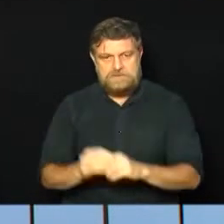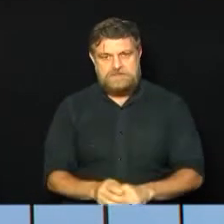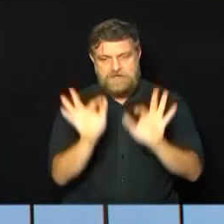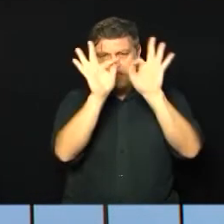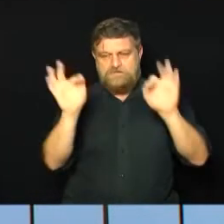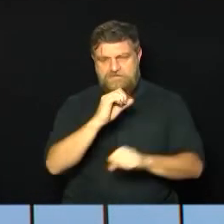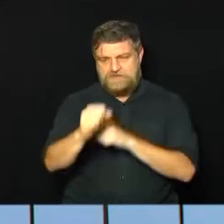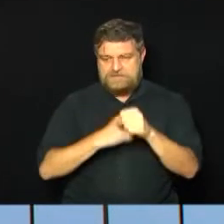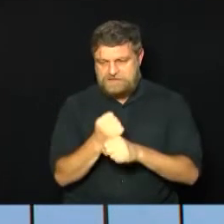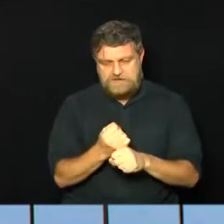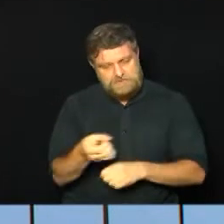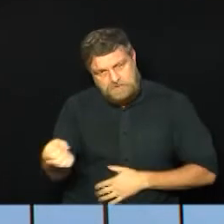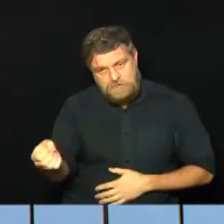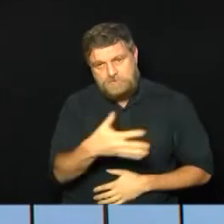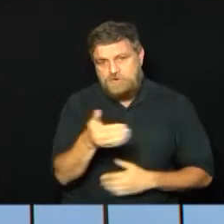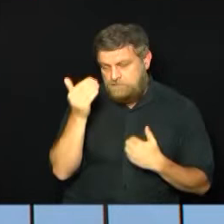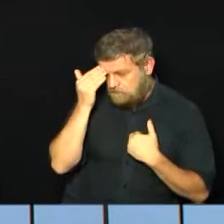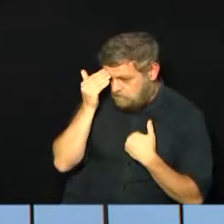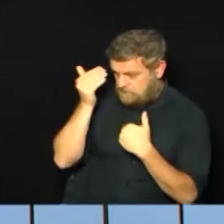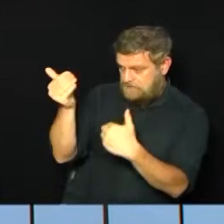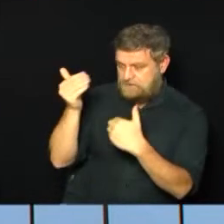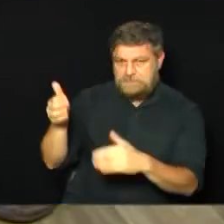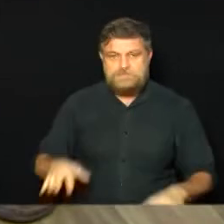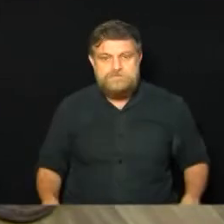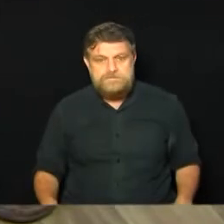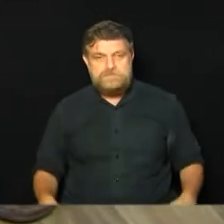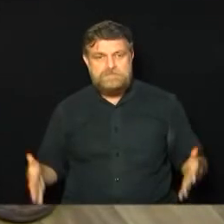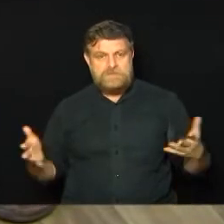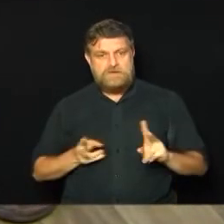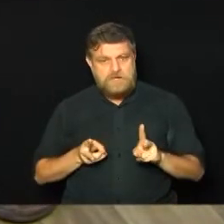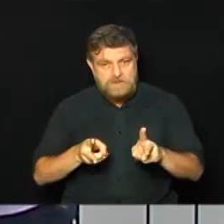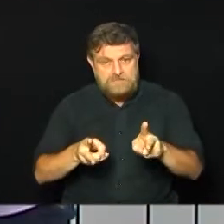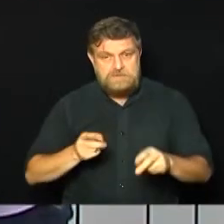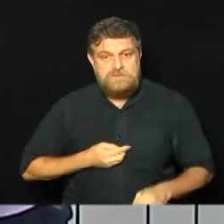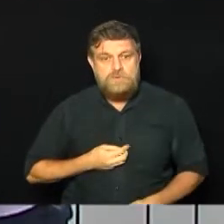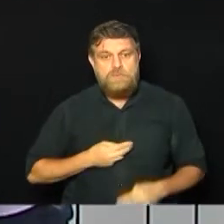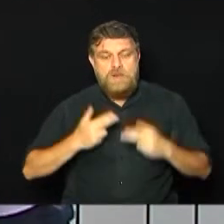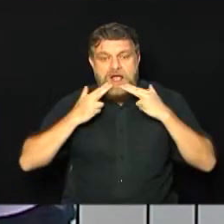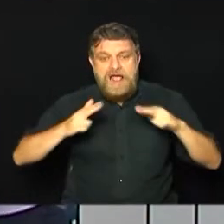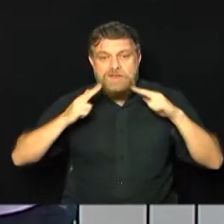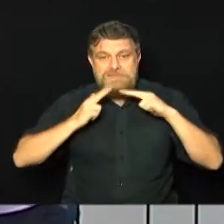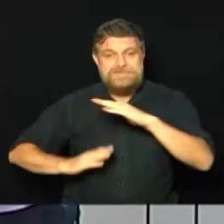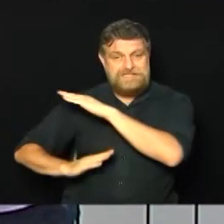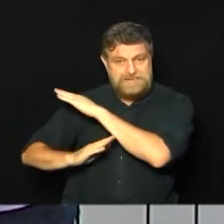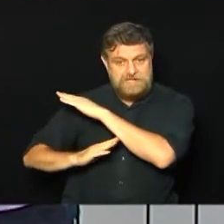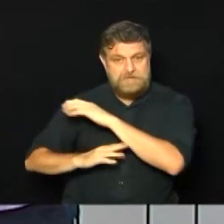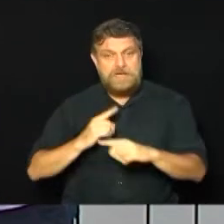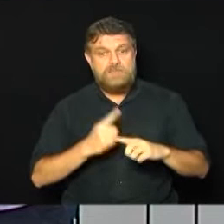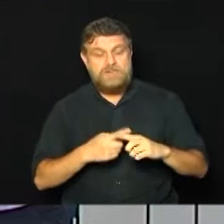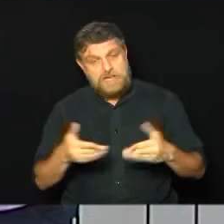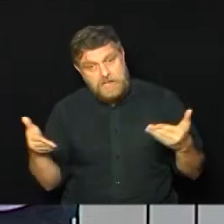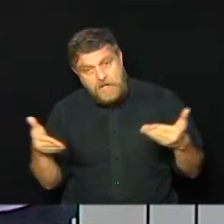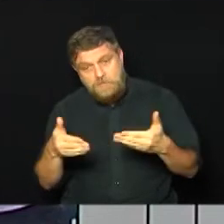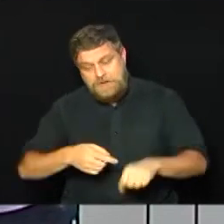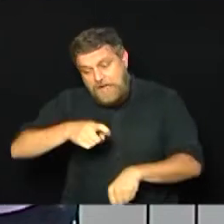todos nós. Feliz ano novo e muito obrigado, vereador. Obrigado. Bom, Gabriel, a gente continua aqui com as notícias do Legislativo, porque agora é hora